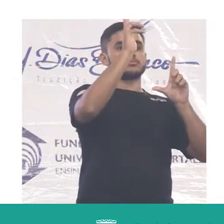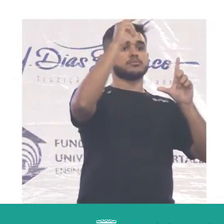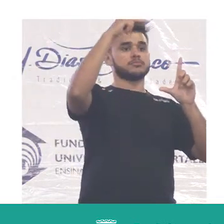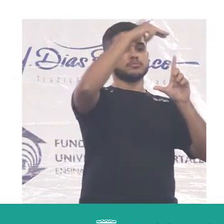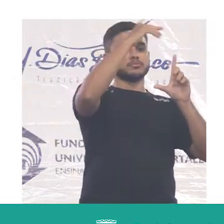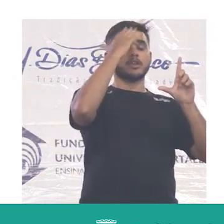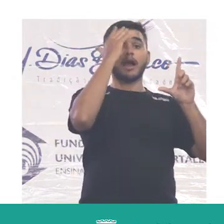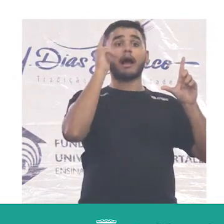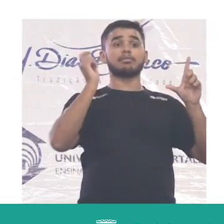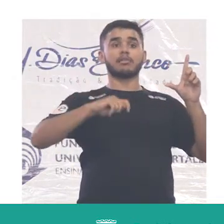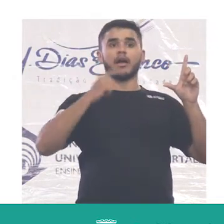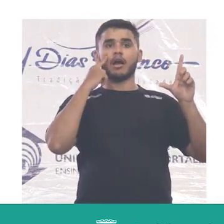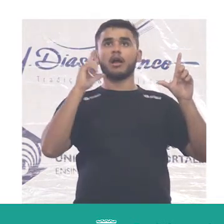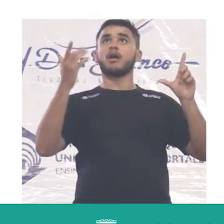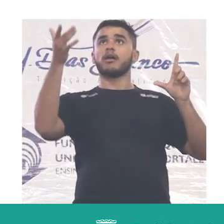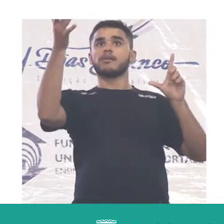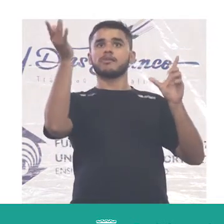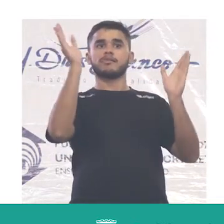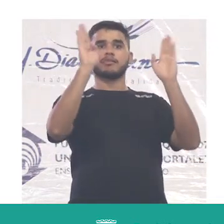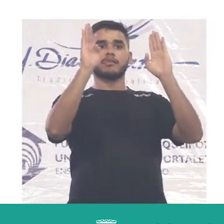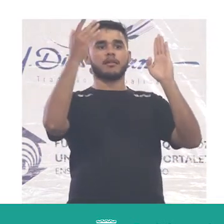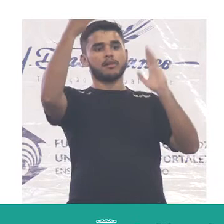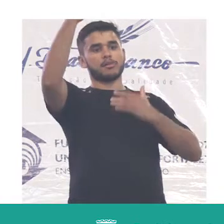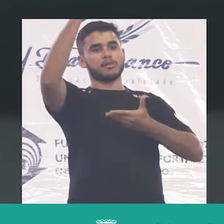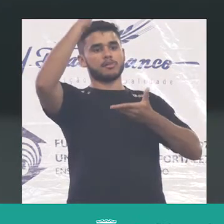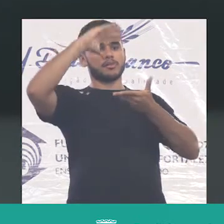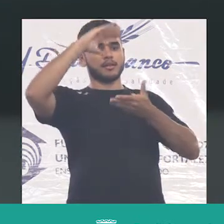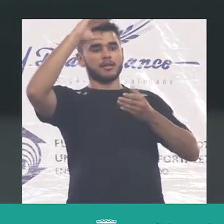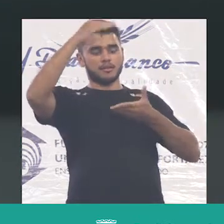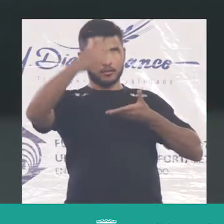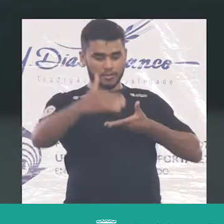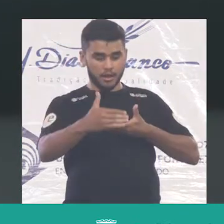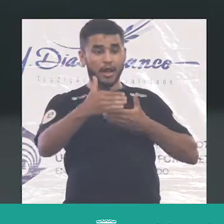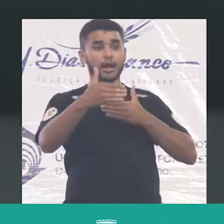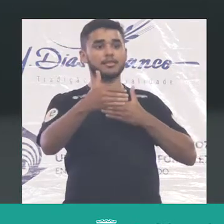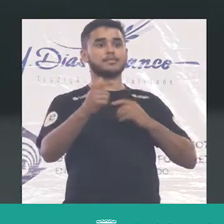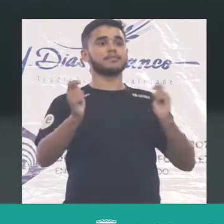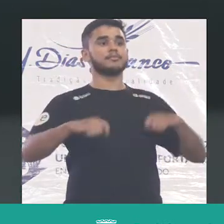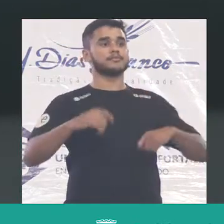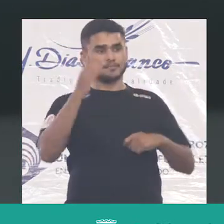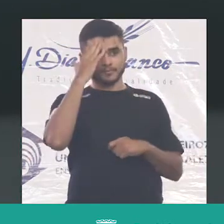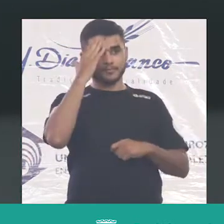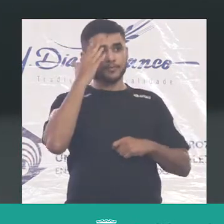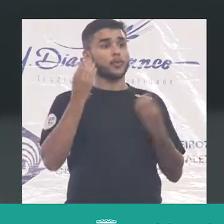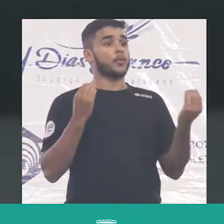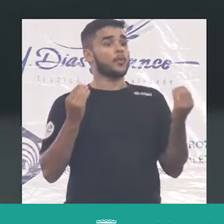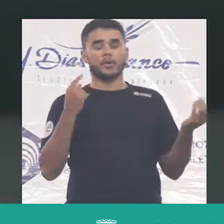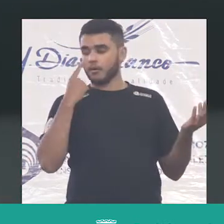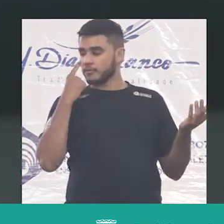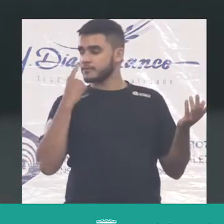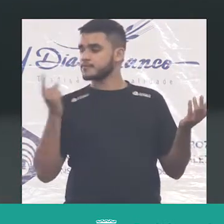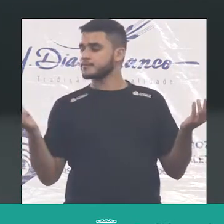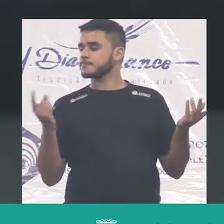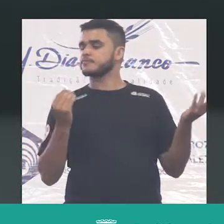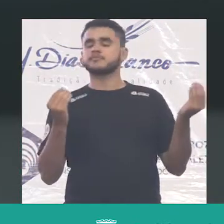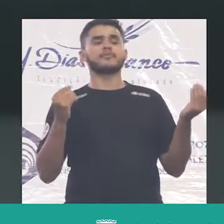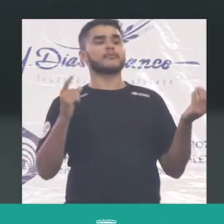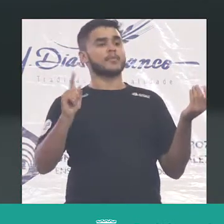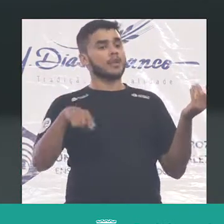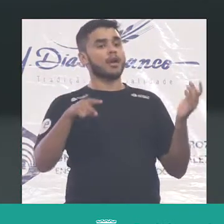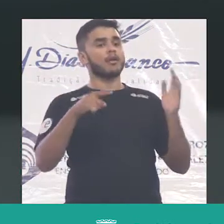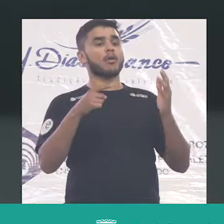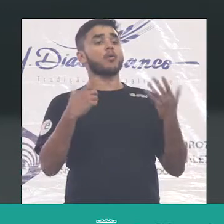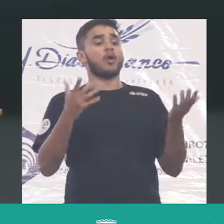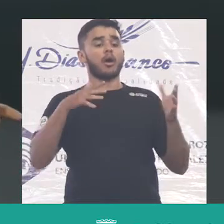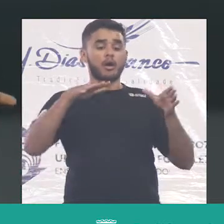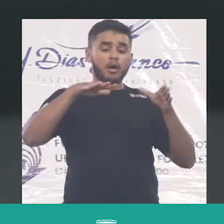Como é que eu vou fazer para calcular o volume dessa nova caixa? Bem simples também. É só você